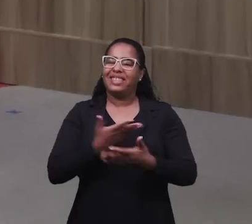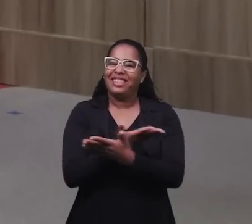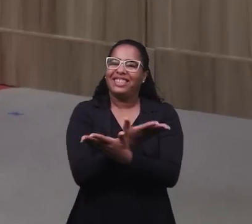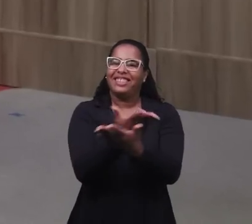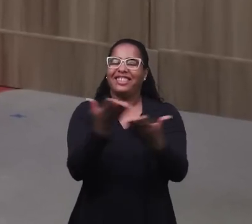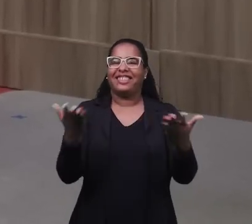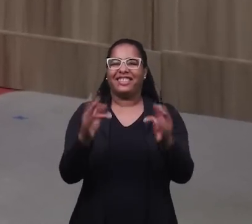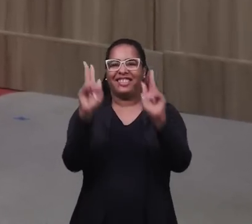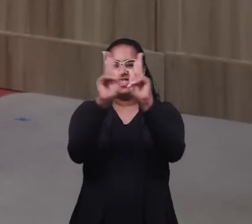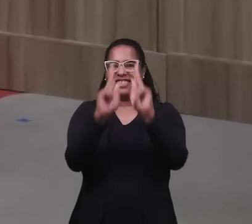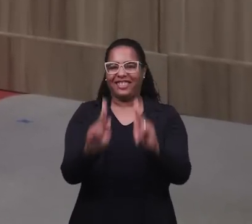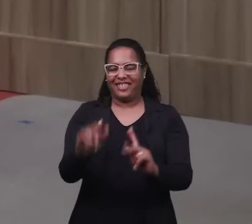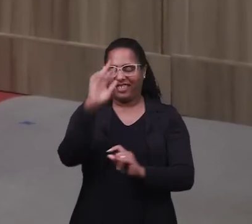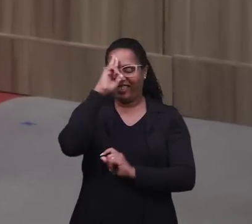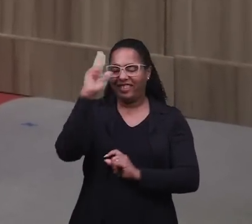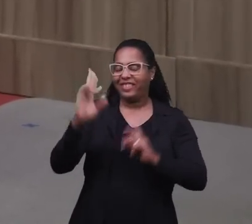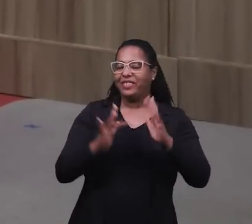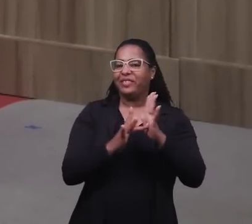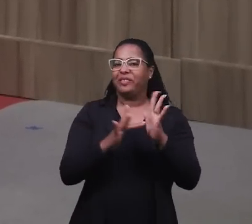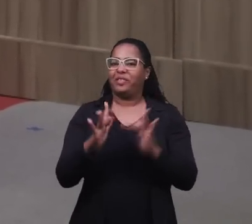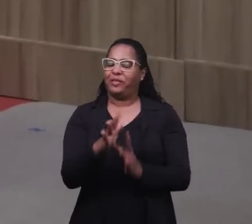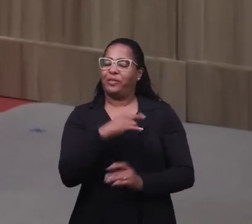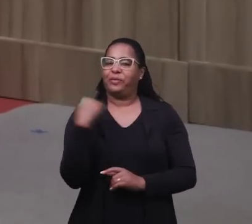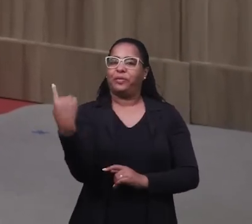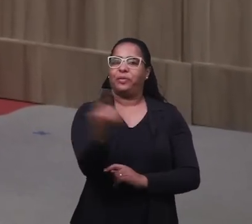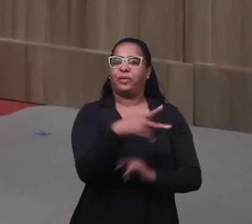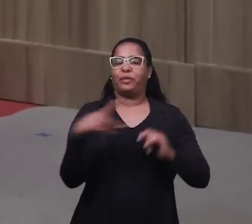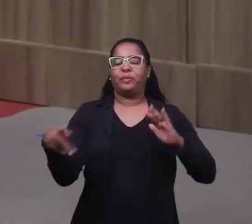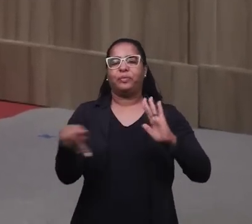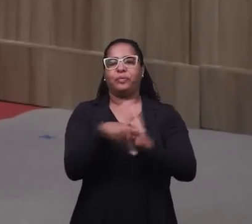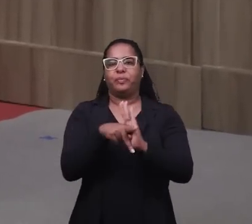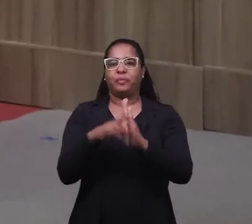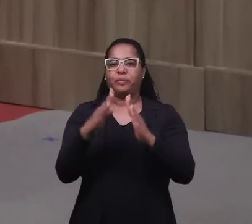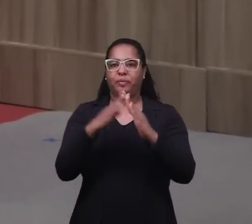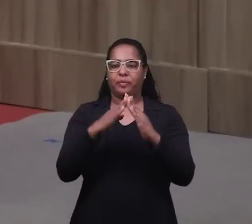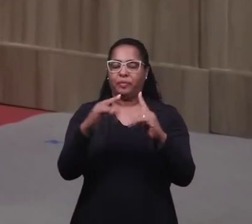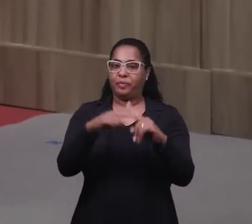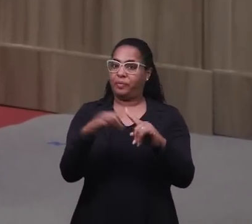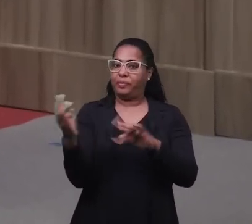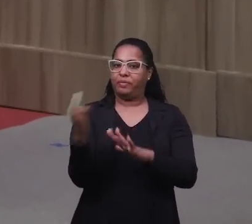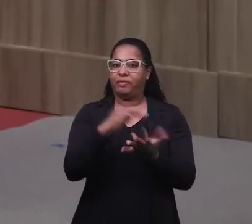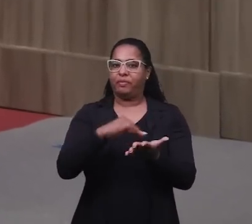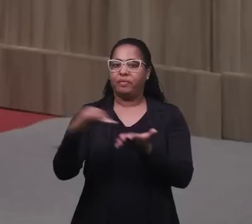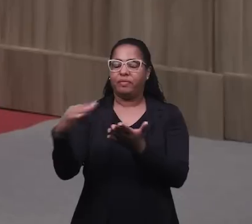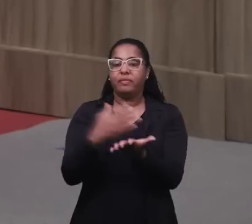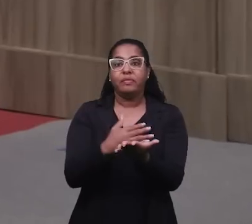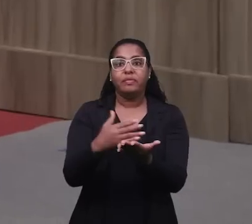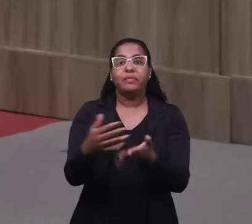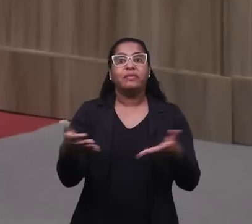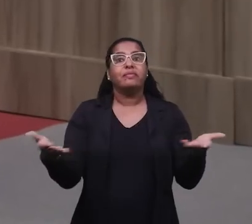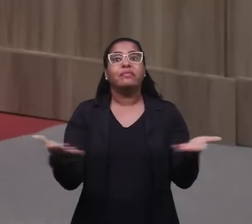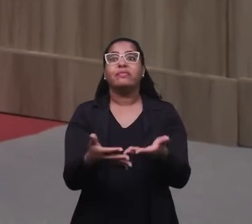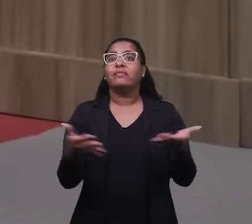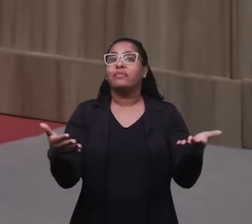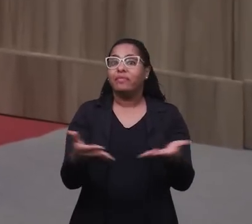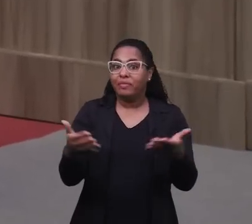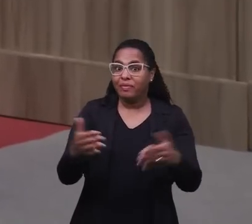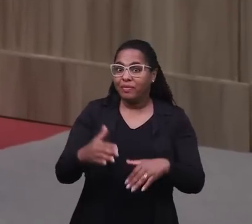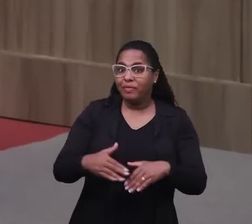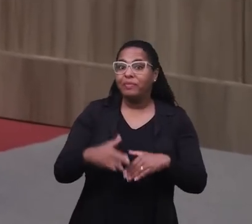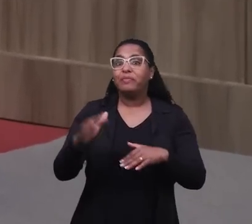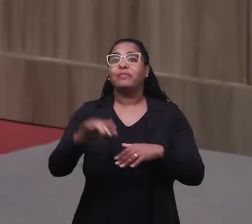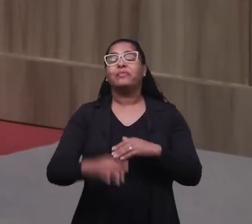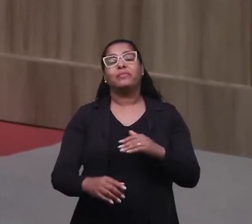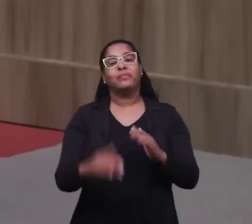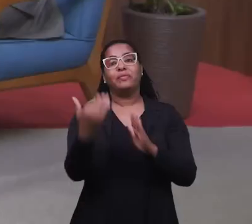Eu saúdo a todos com a paz do Senhor Jesus. Nós somos a Igreja Cristã Maranata. Estamos começando agora mais uma